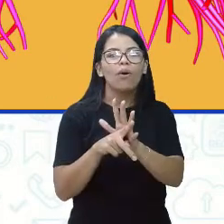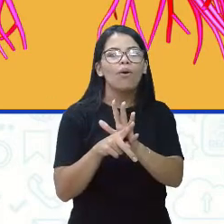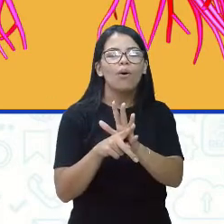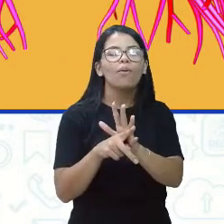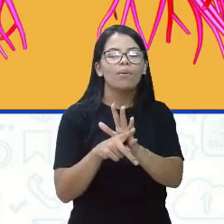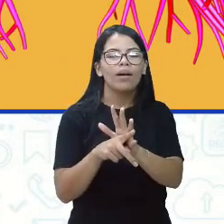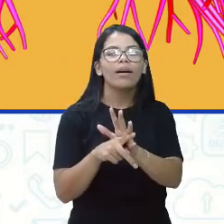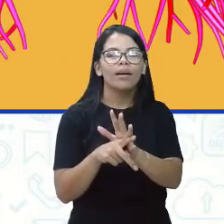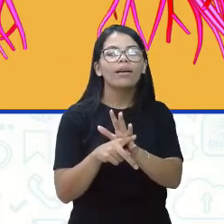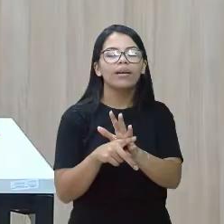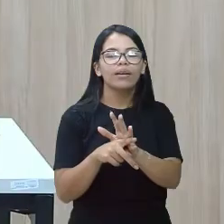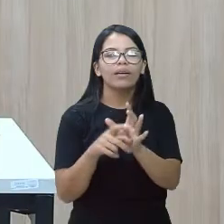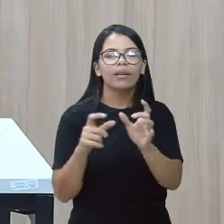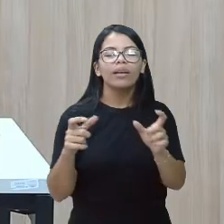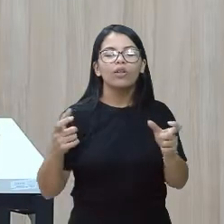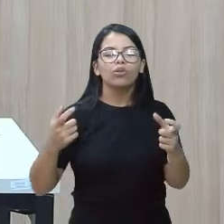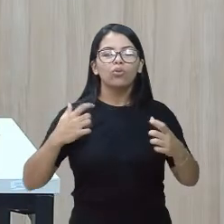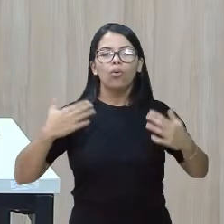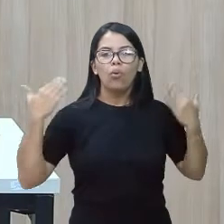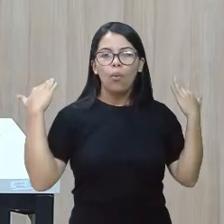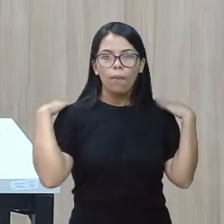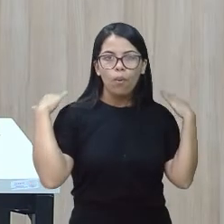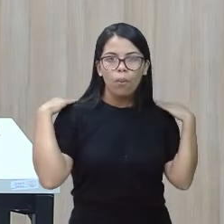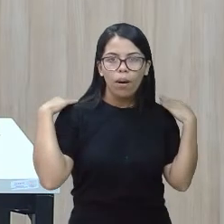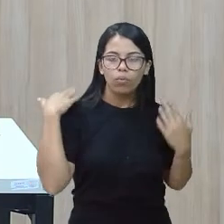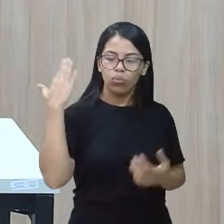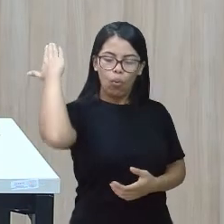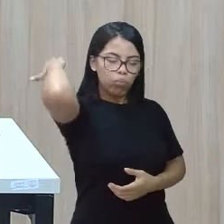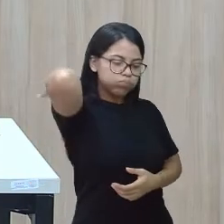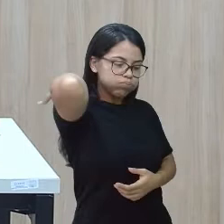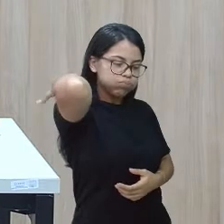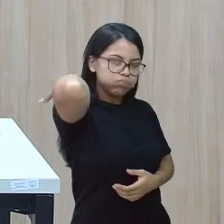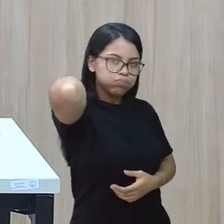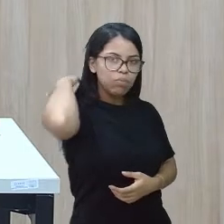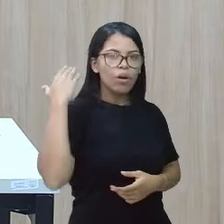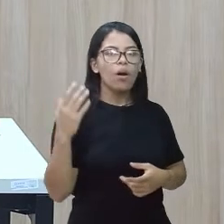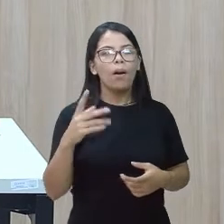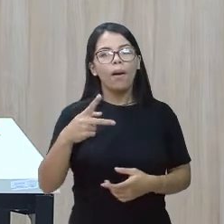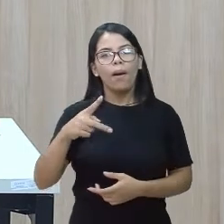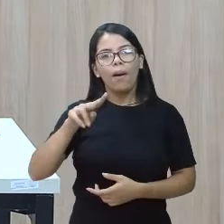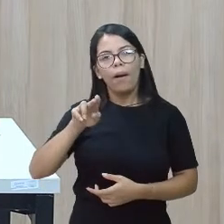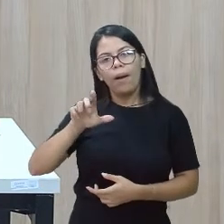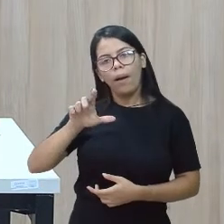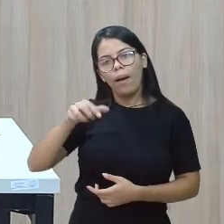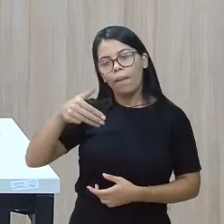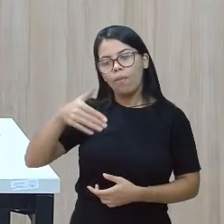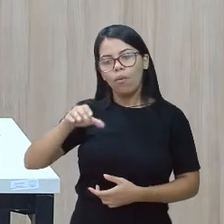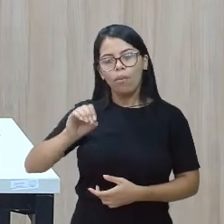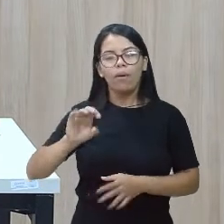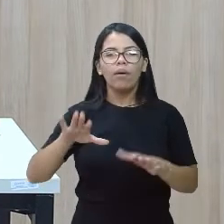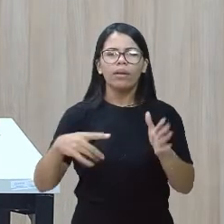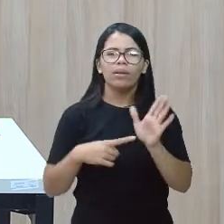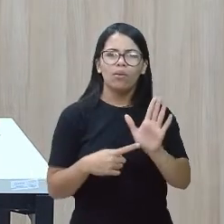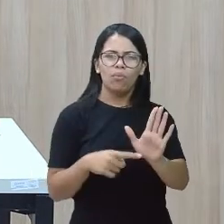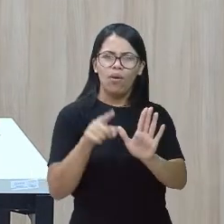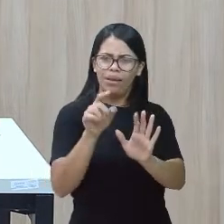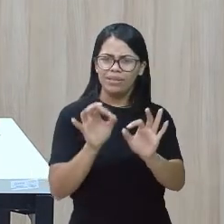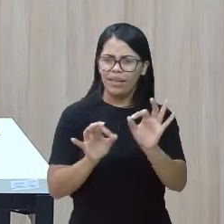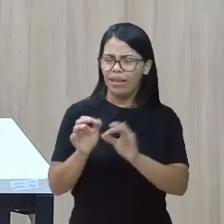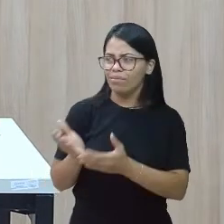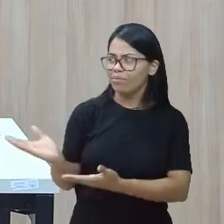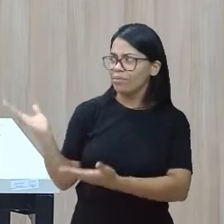eu quero perguntar aqui a vocês. Gente, vocês acham que essa estrutura que está sendo apresentada parece uma